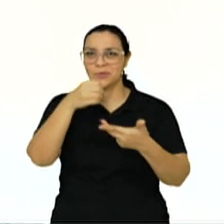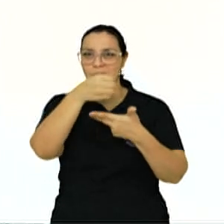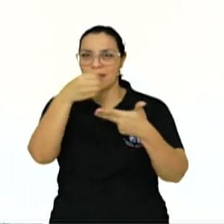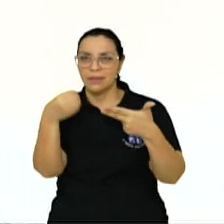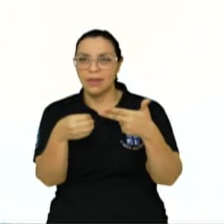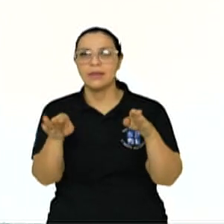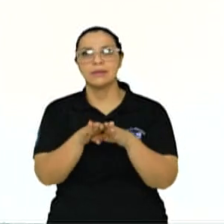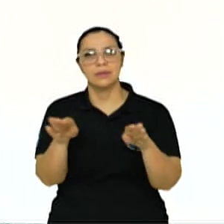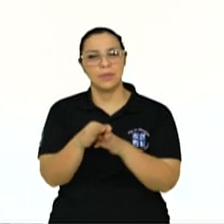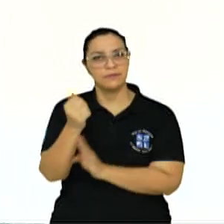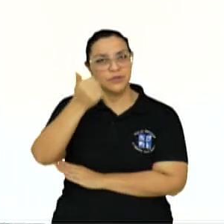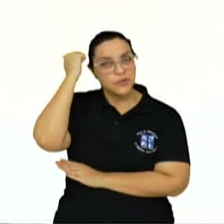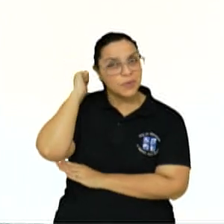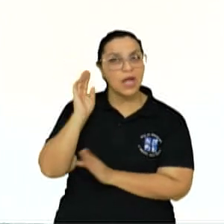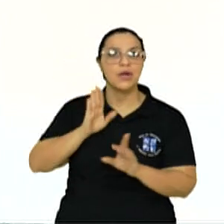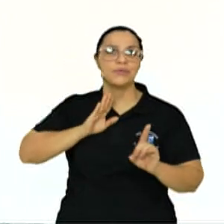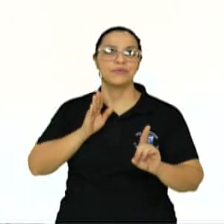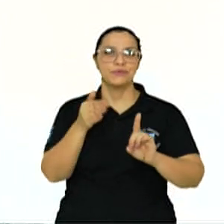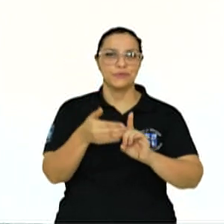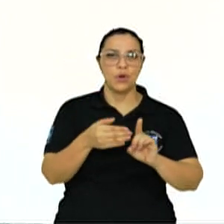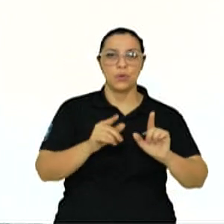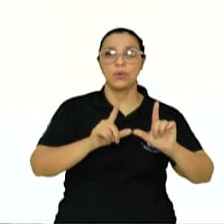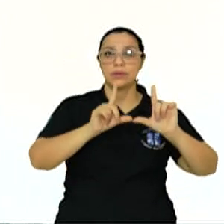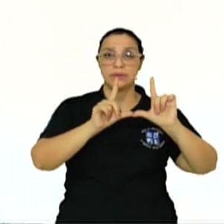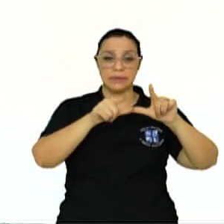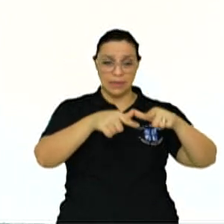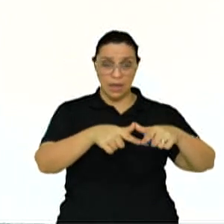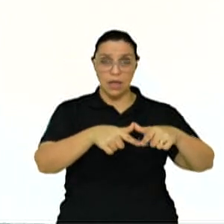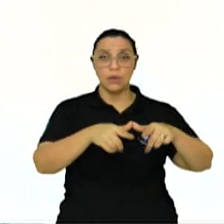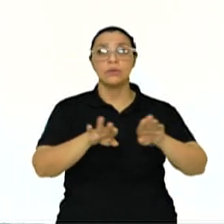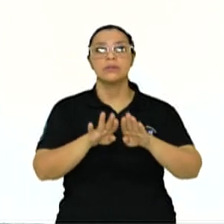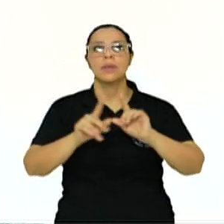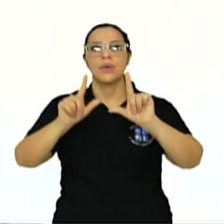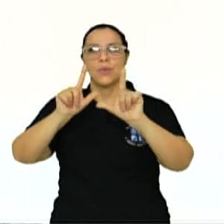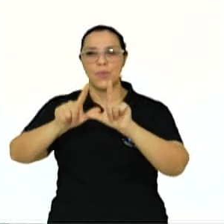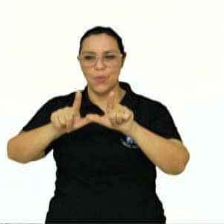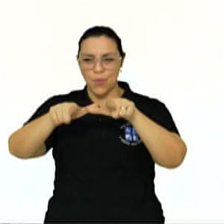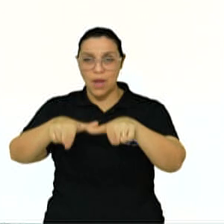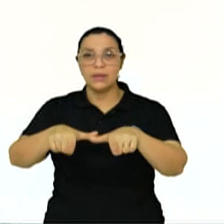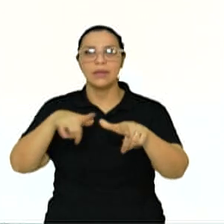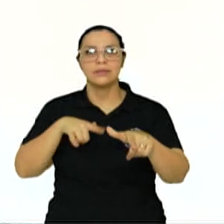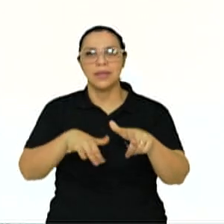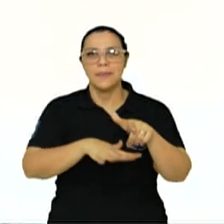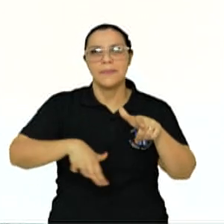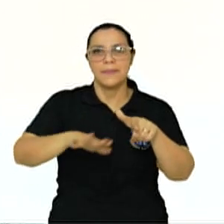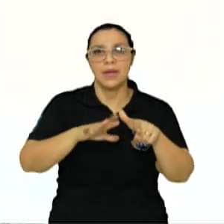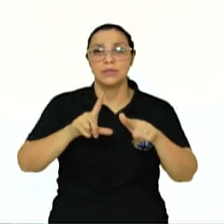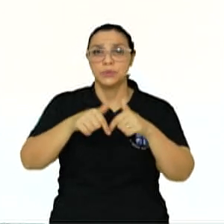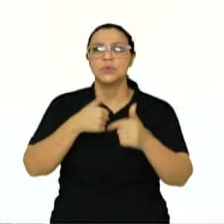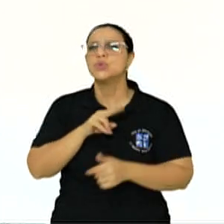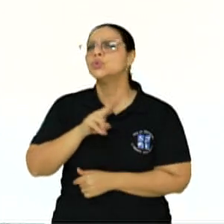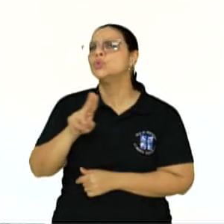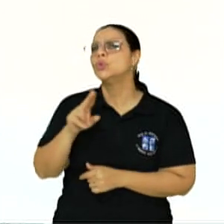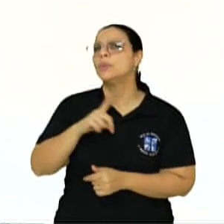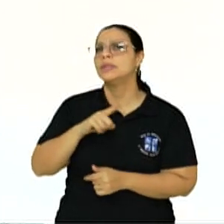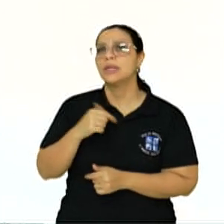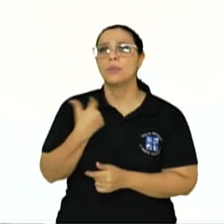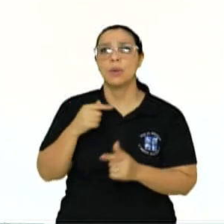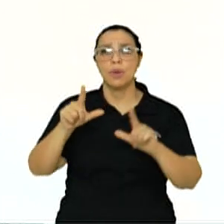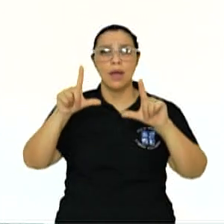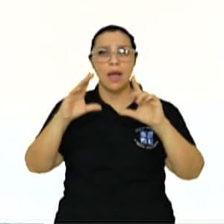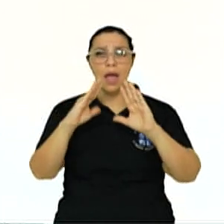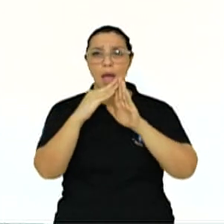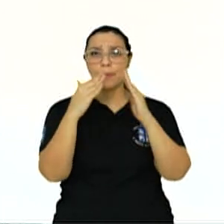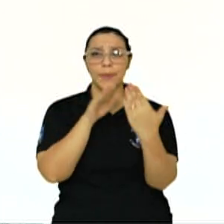nós focamos nessas pirâmides, mas as outras existem também. Então, como que é dado o nome da pirâmide?